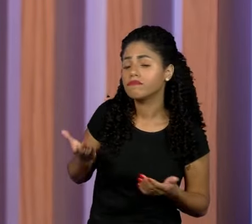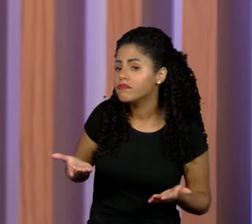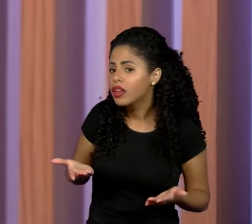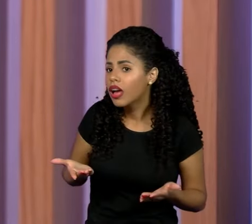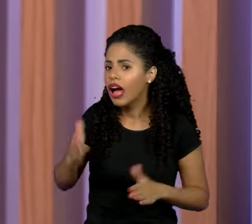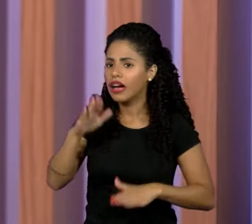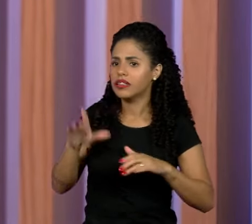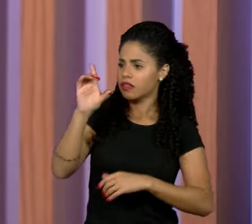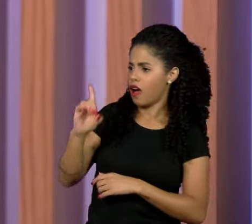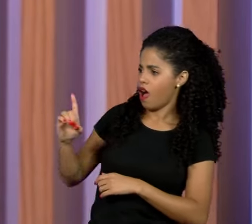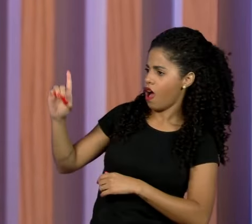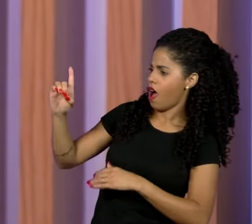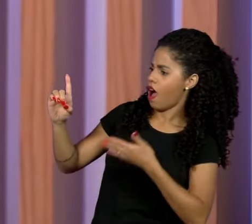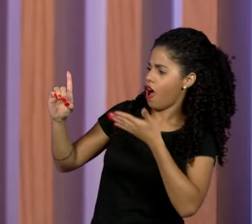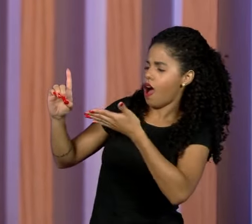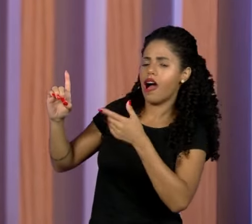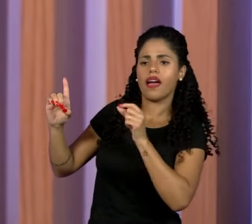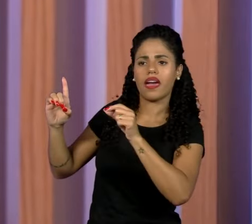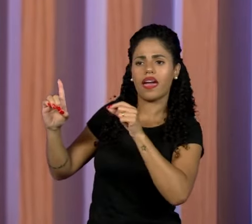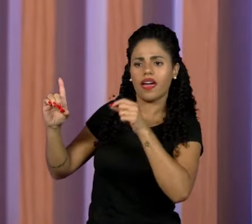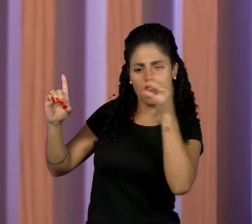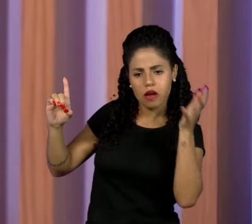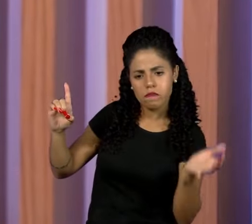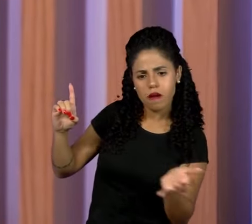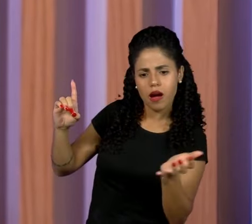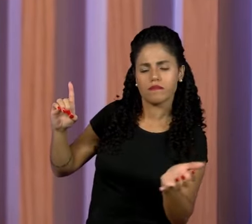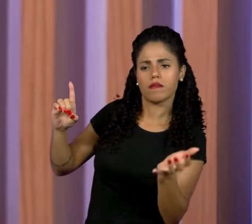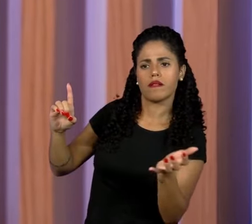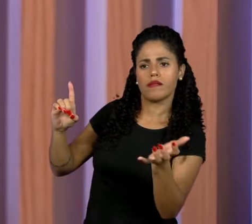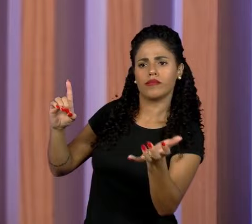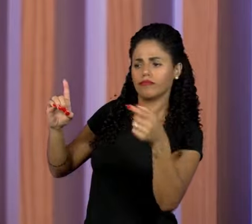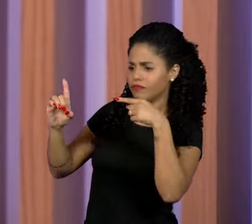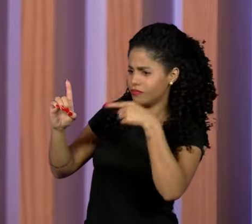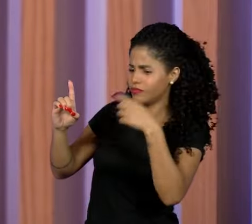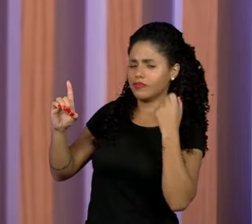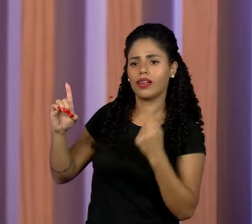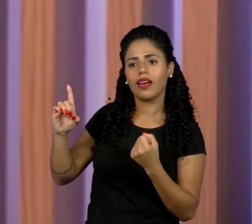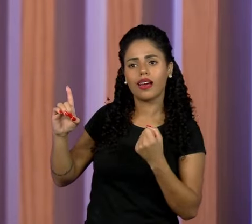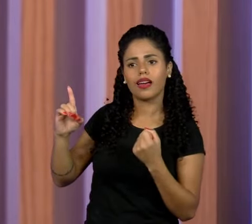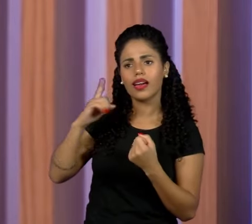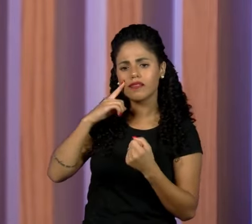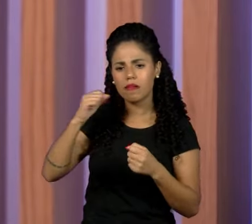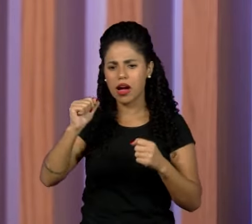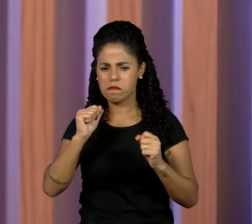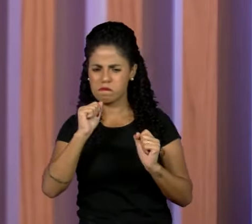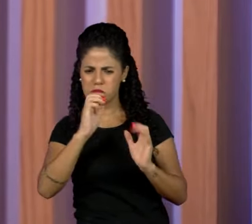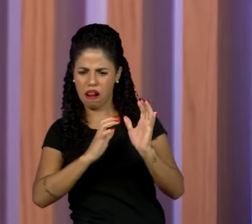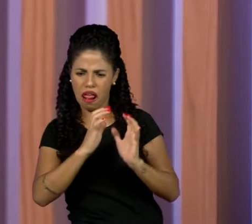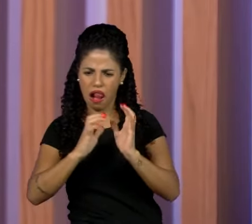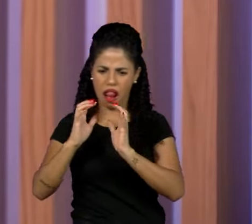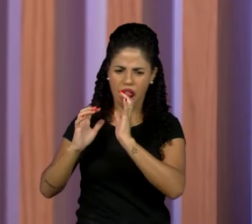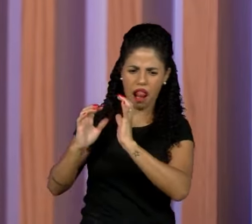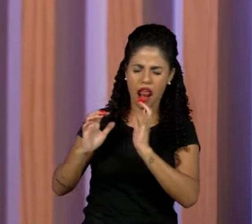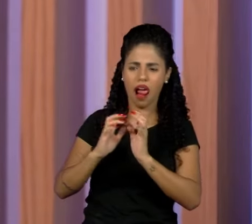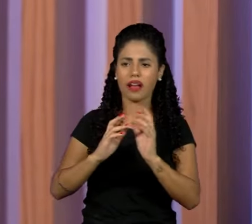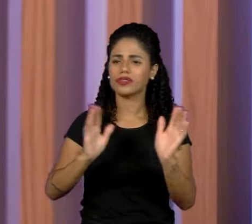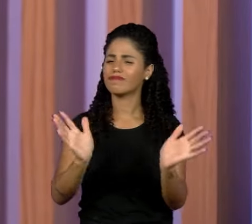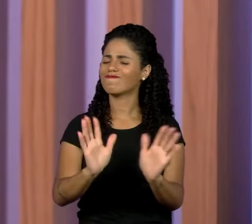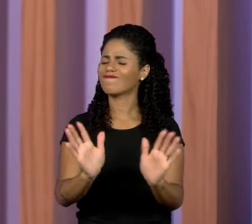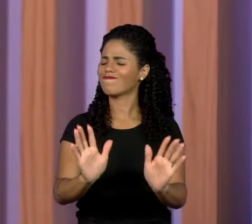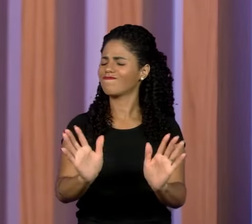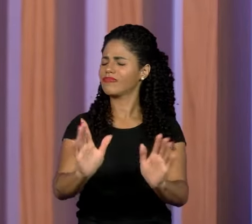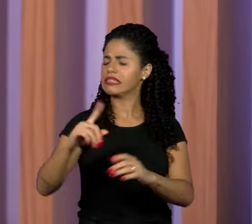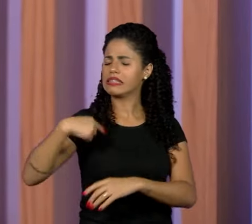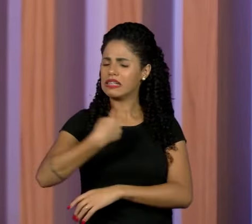como o elemento que promove essa... Que favorece a promoção dessa guerra é muito frequente. Muito. E a gente